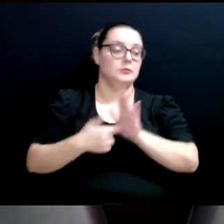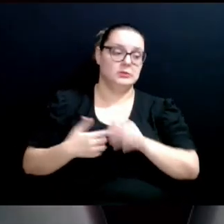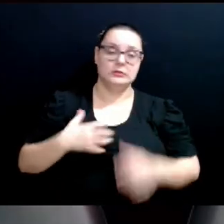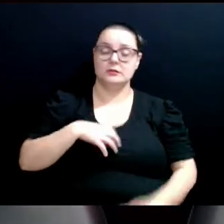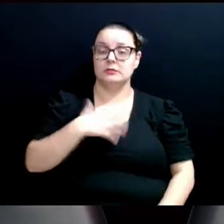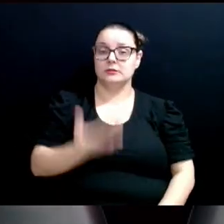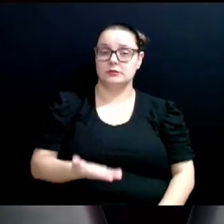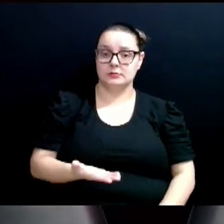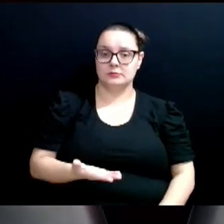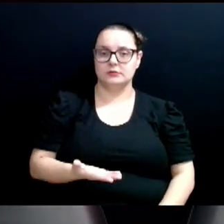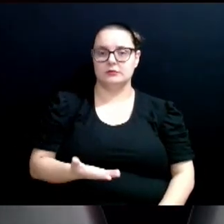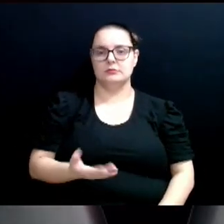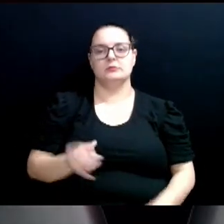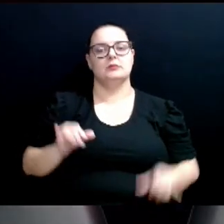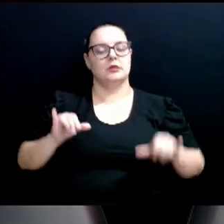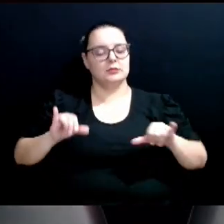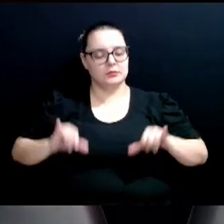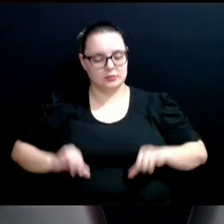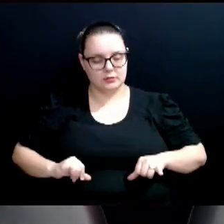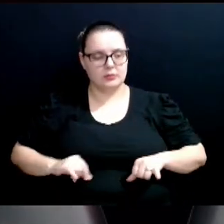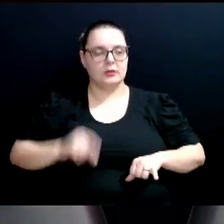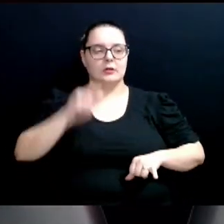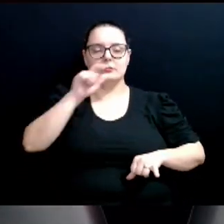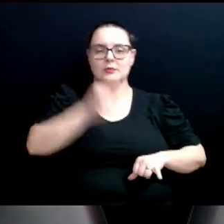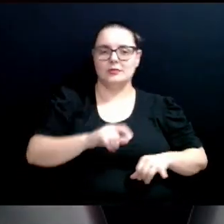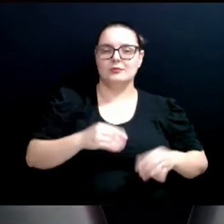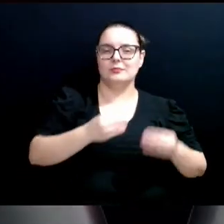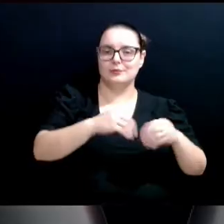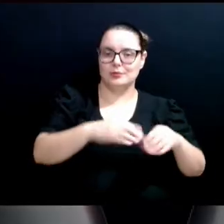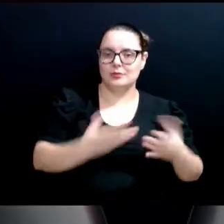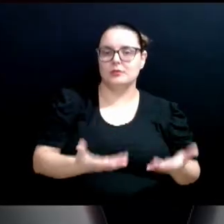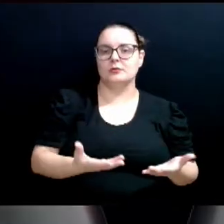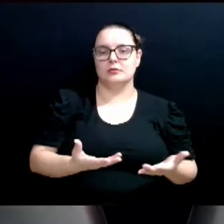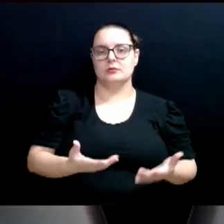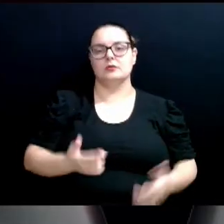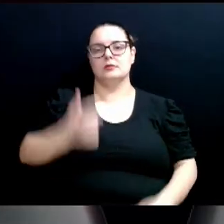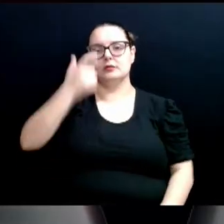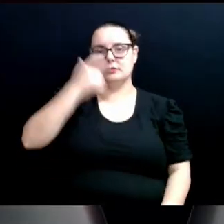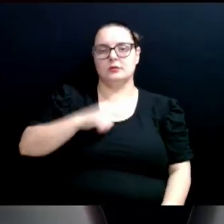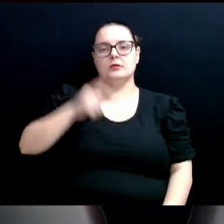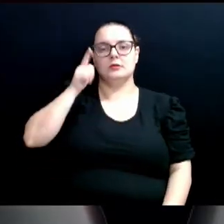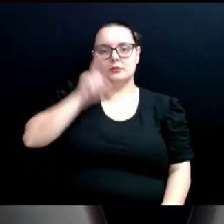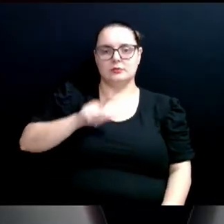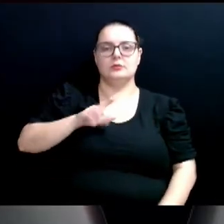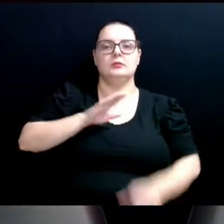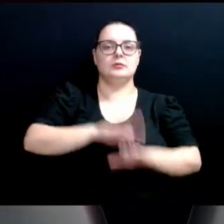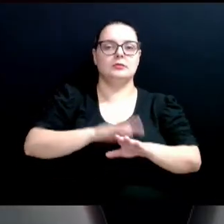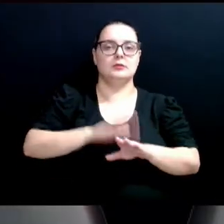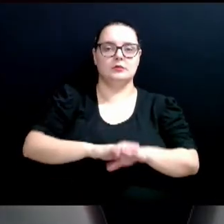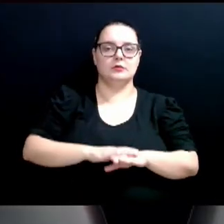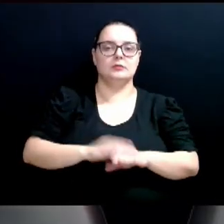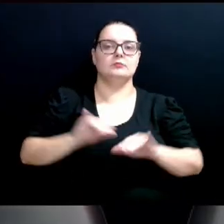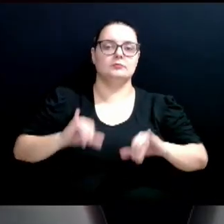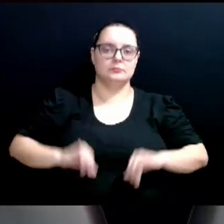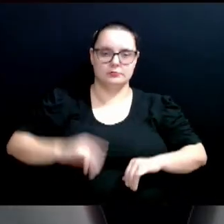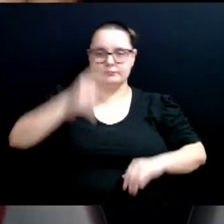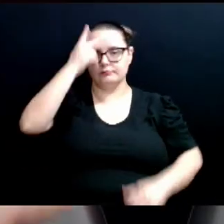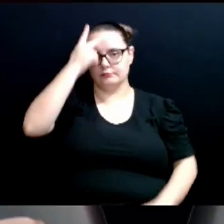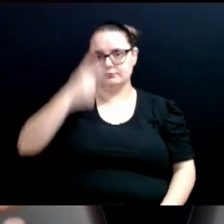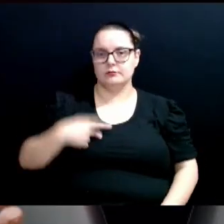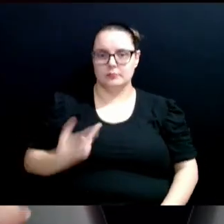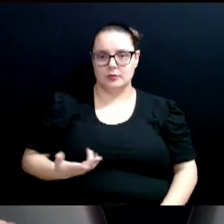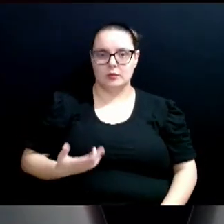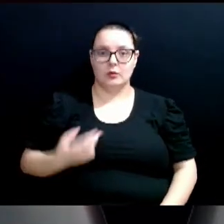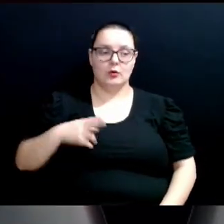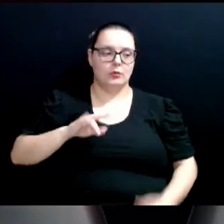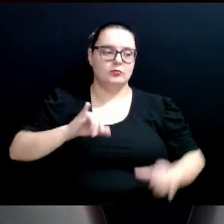se machucando ou ferindo outro. Você percebe que você continuar tendo esse tipo de atitude, você tá se machucando, ou você tá me machucando, ou numa